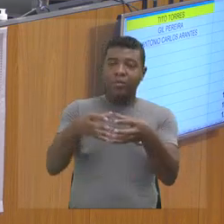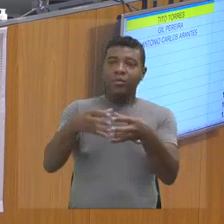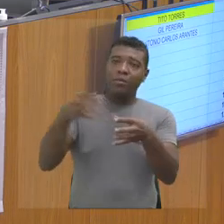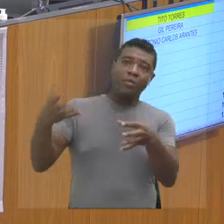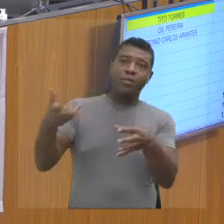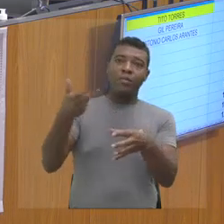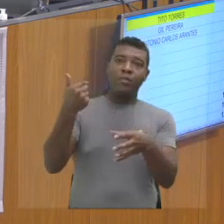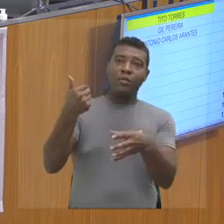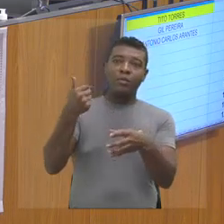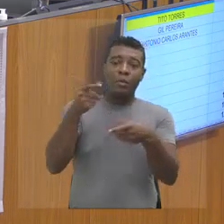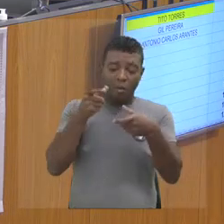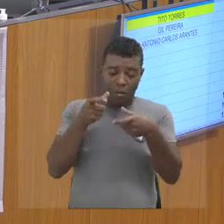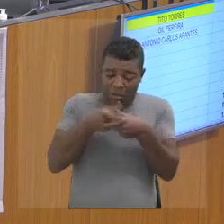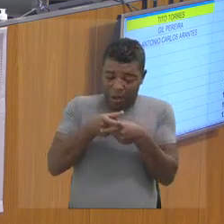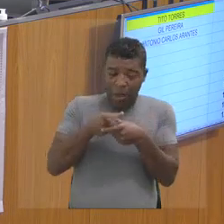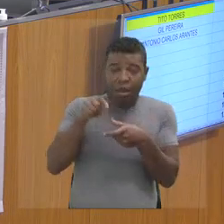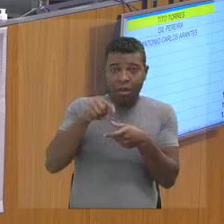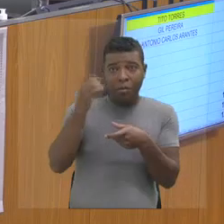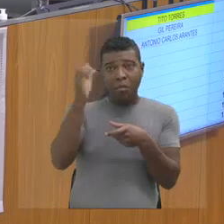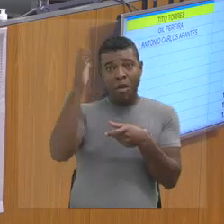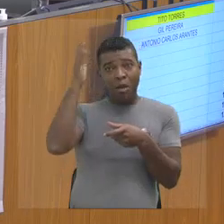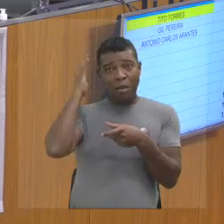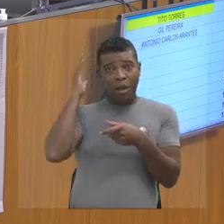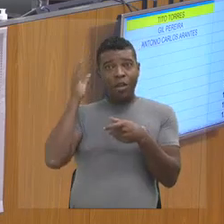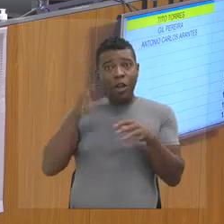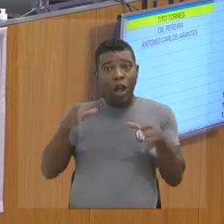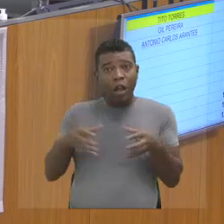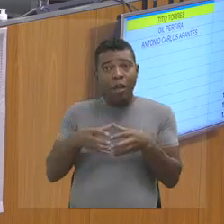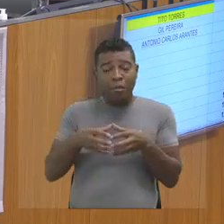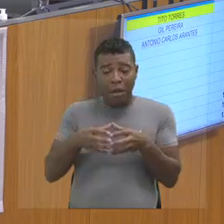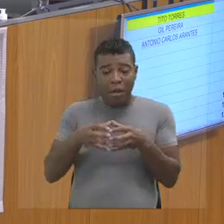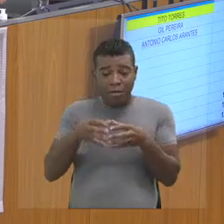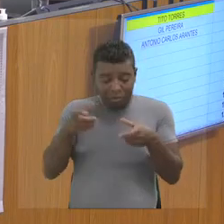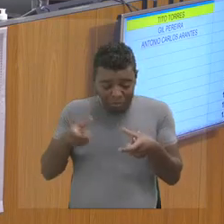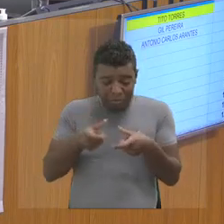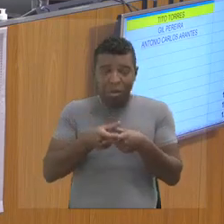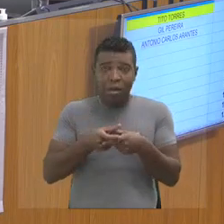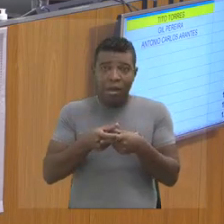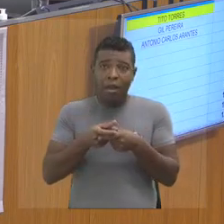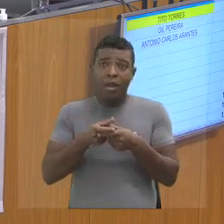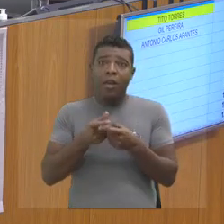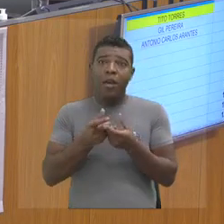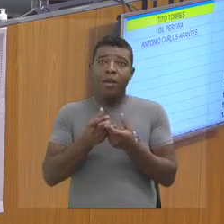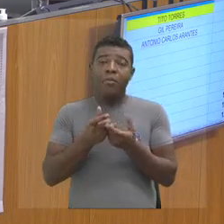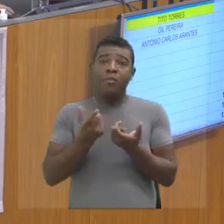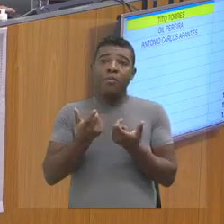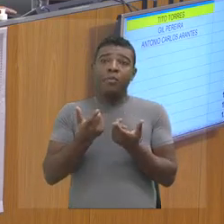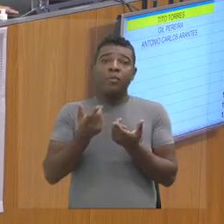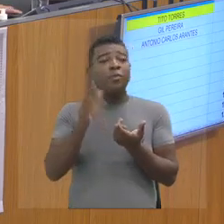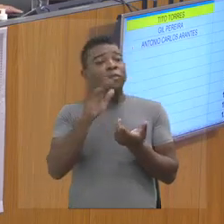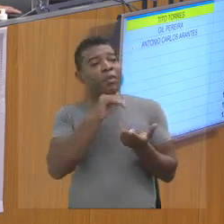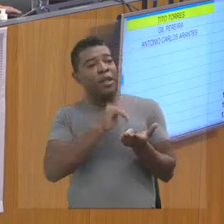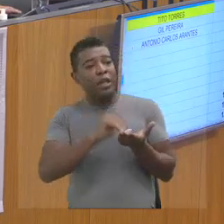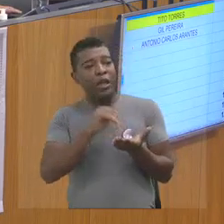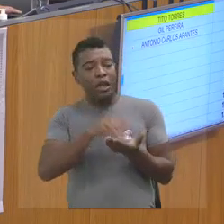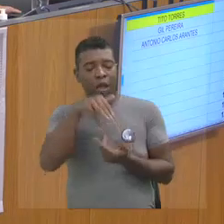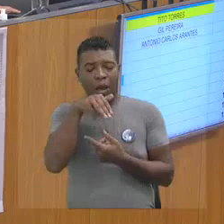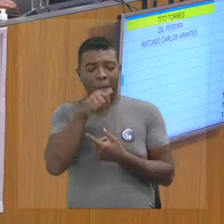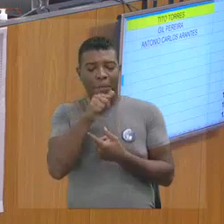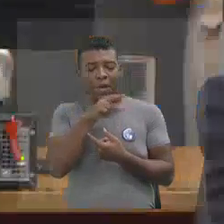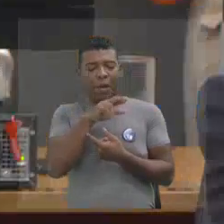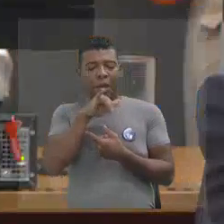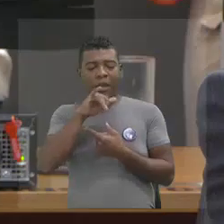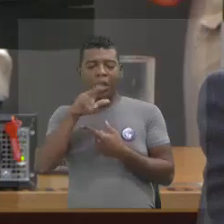pequena do meio ambiente né o secretária Marília parabenizar você